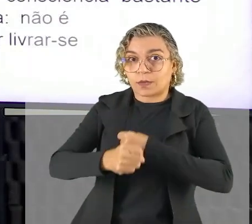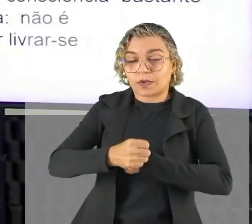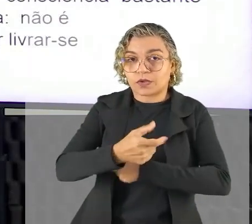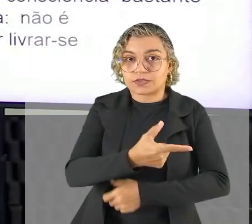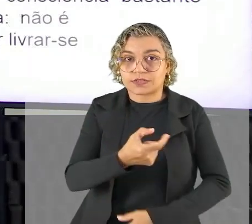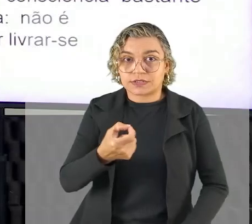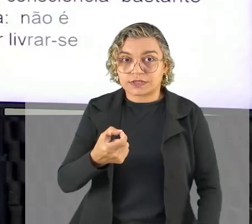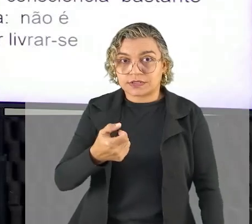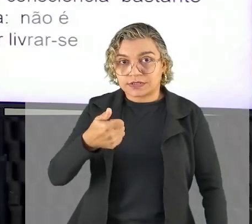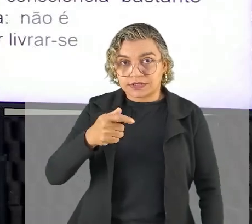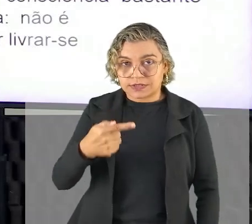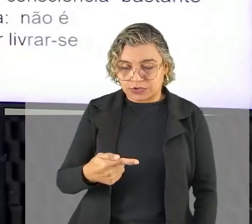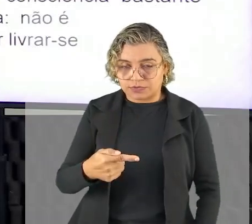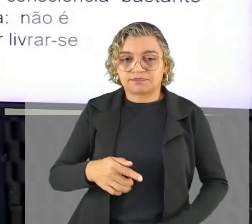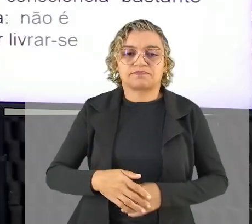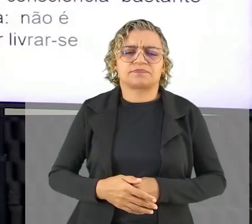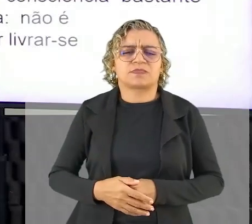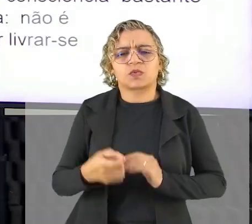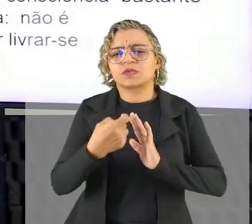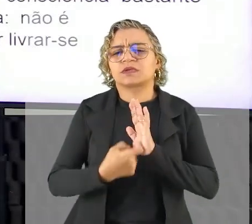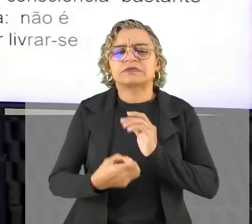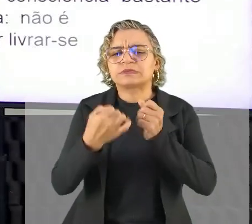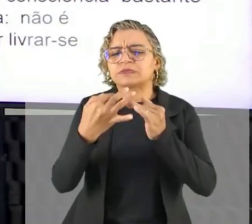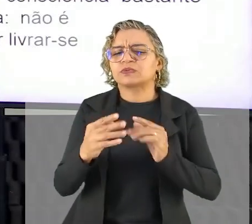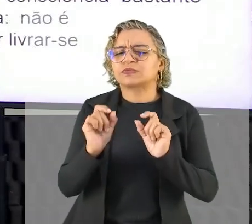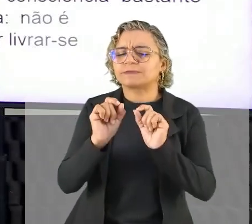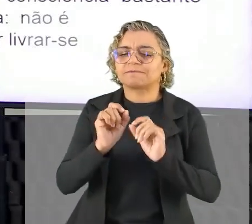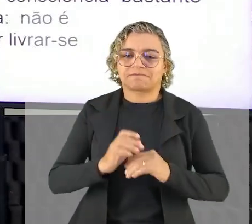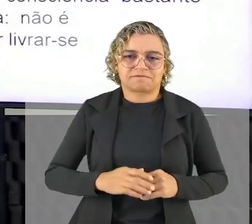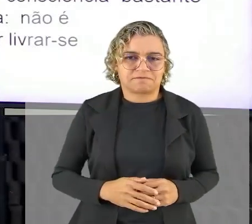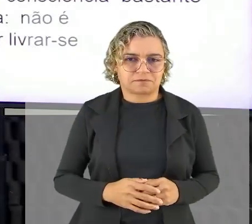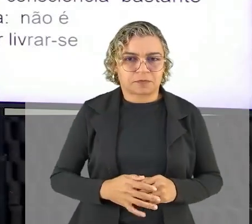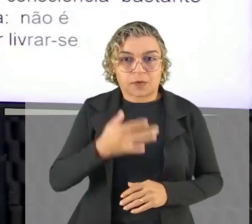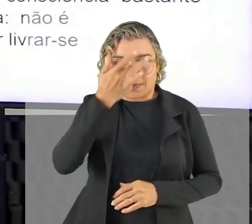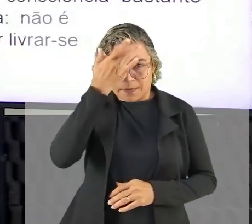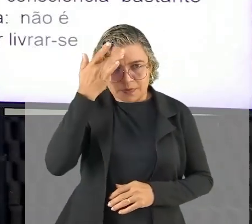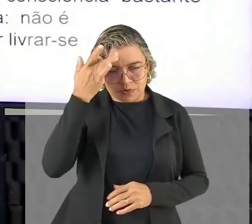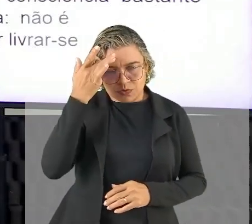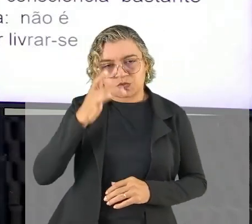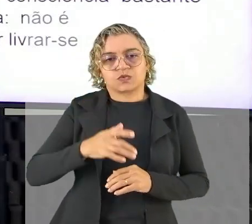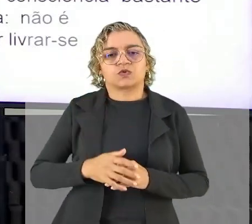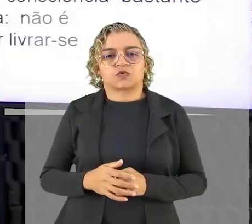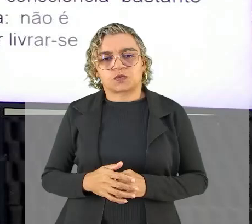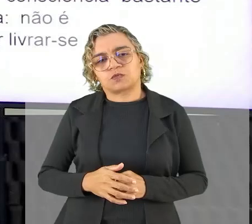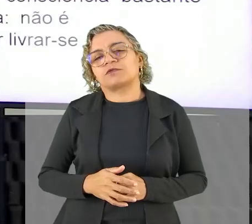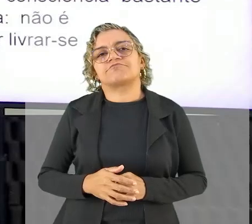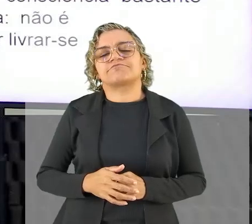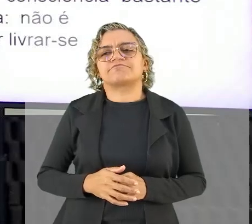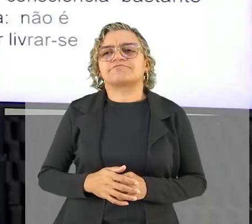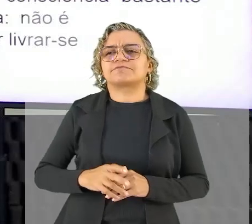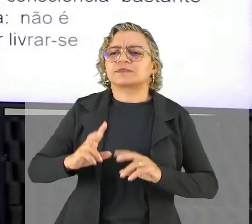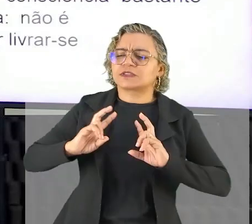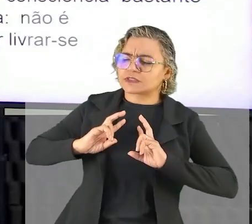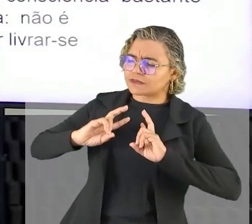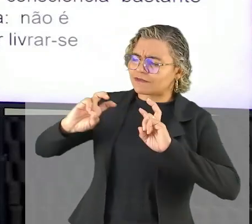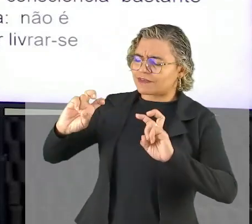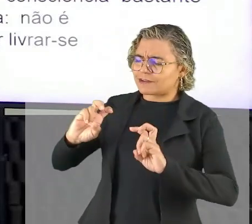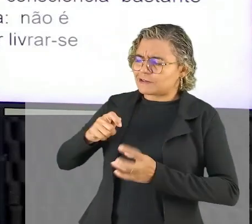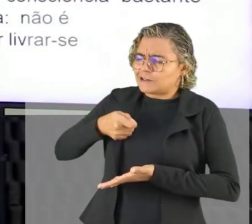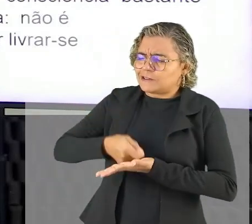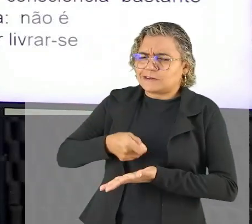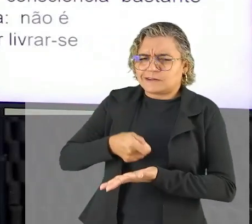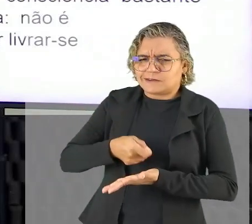2017. E o texto diz o seguinte: uma pessoa vê-se forçada pela